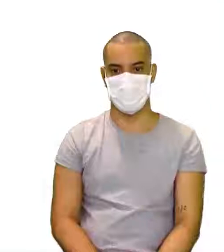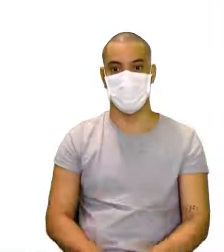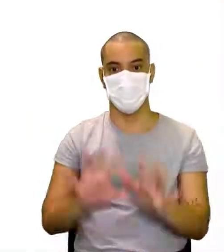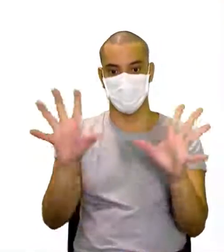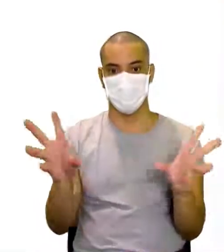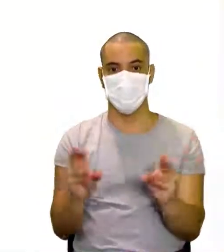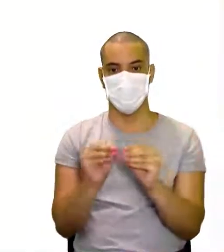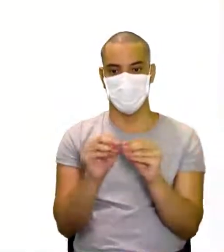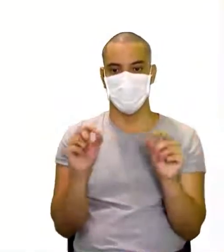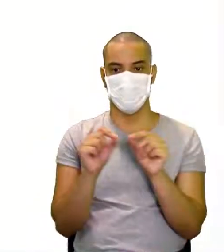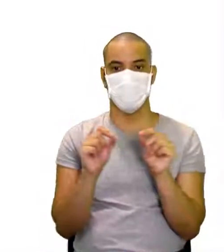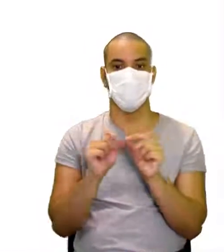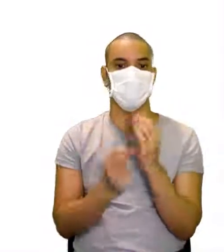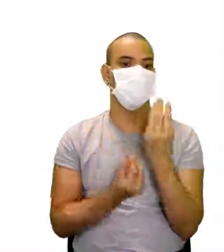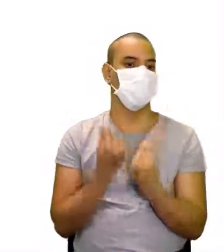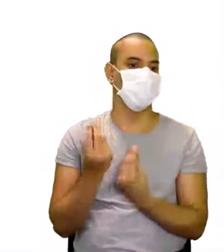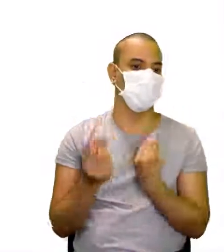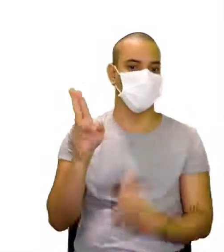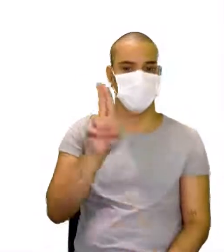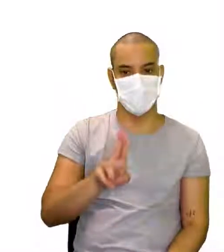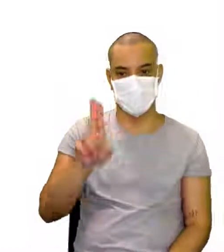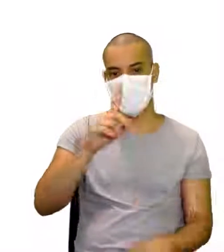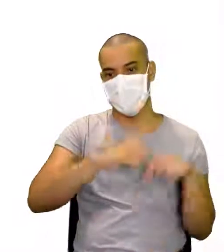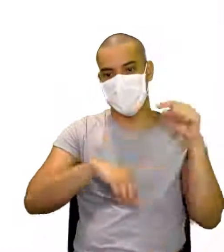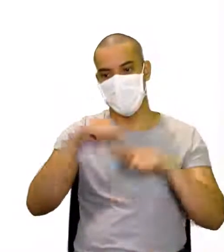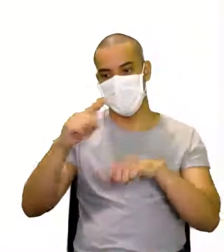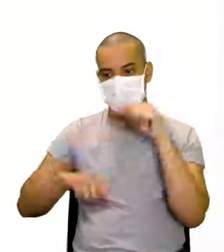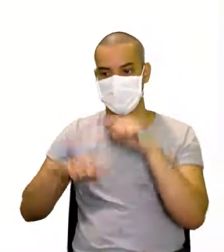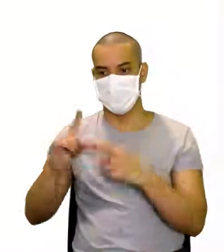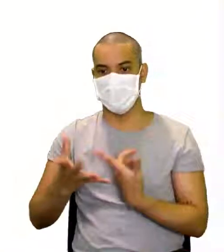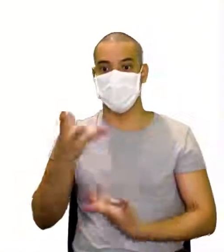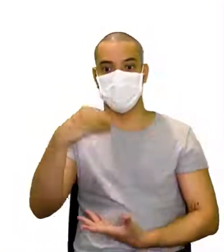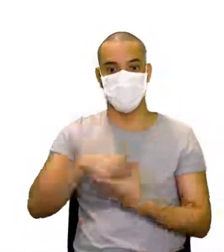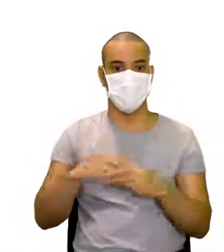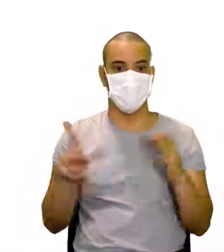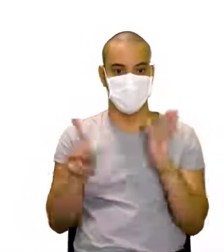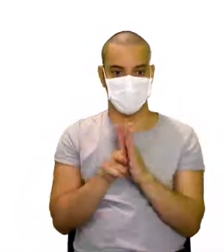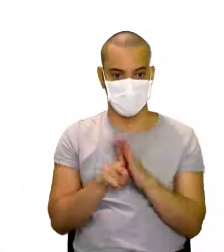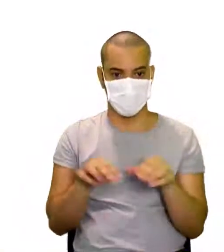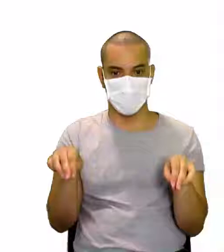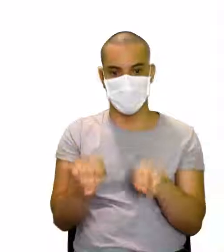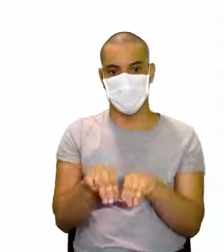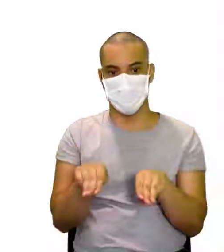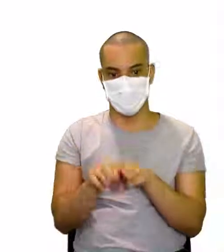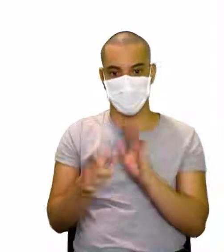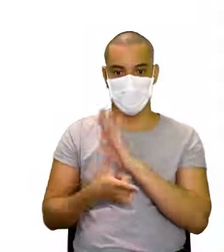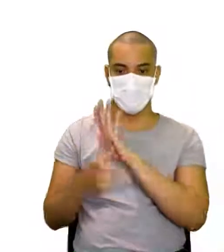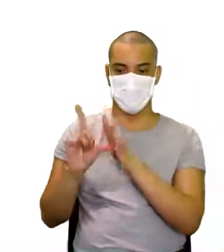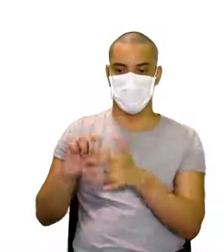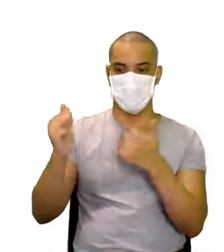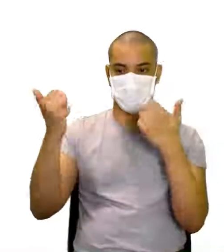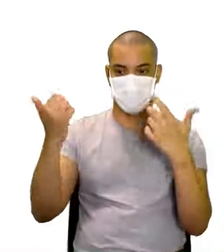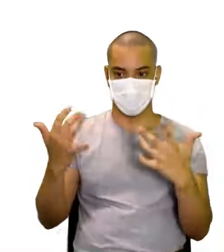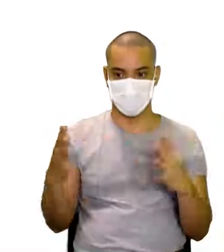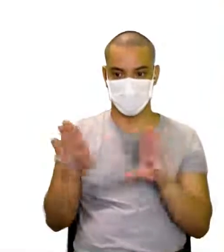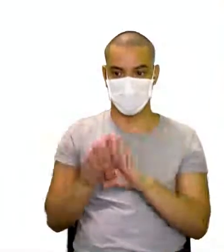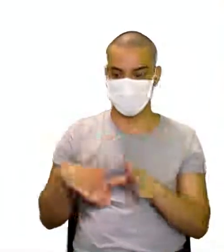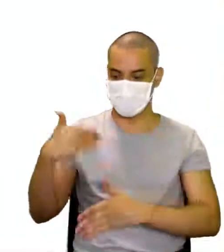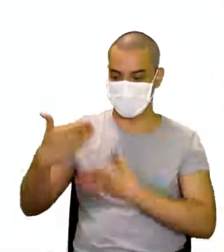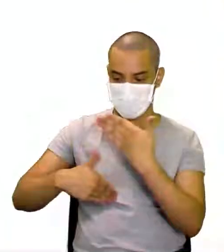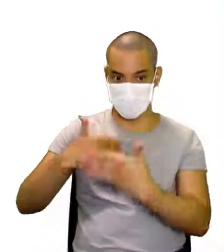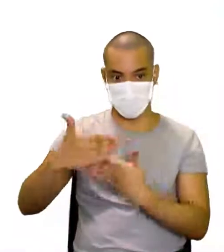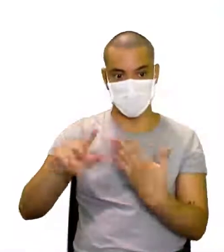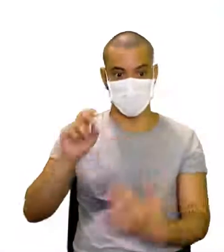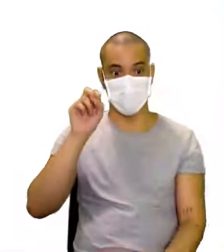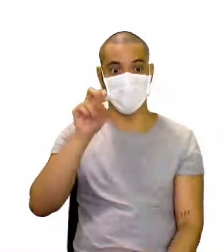fabricação feita mediante a utilização de materiais que possuem propriedades magnéticas, como foi falado. E esse processo, como nós